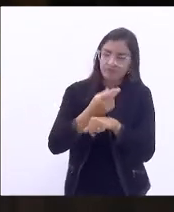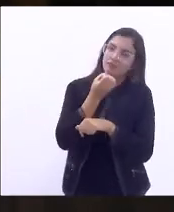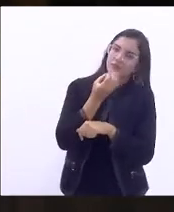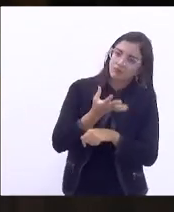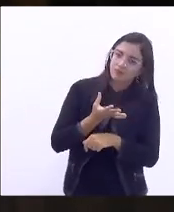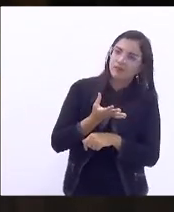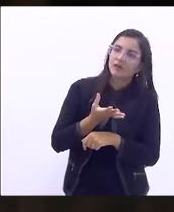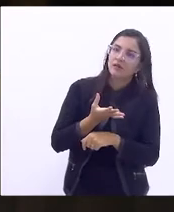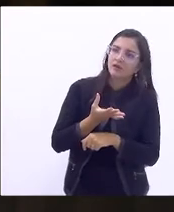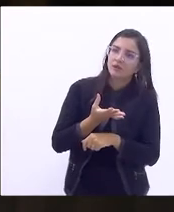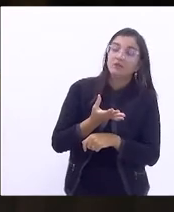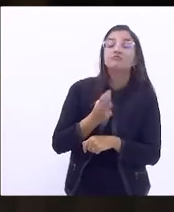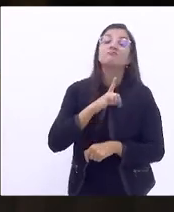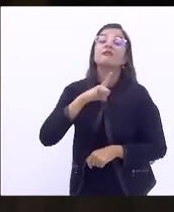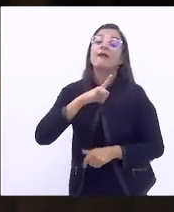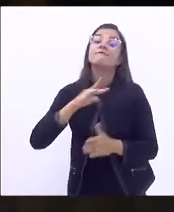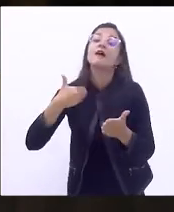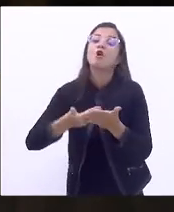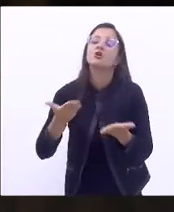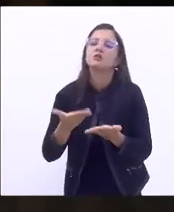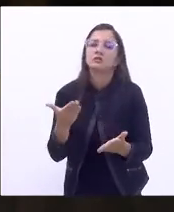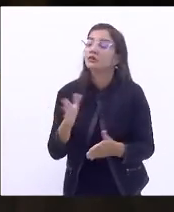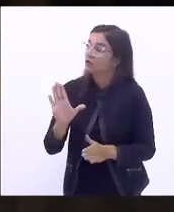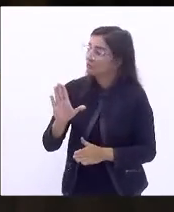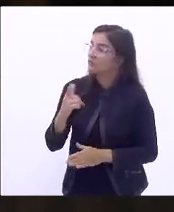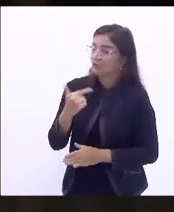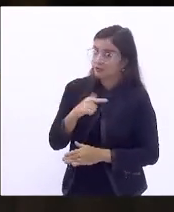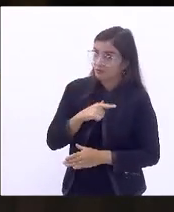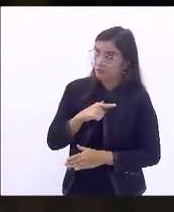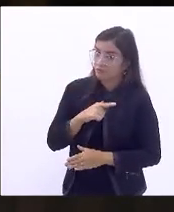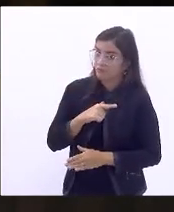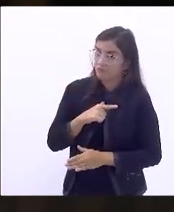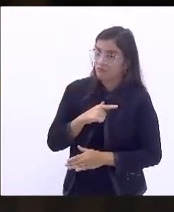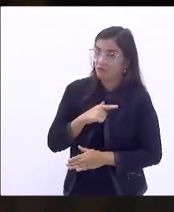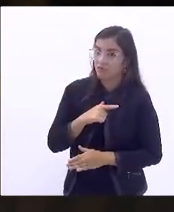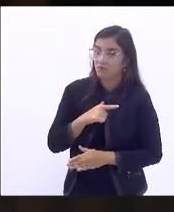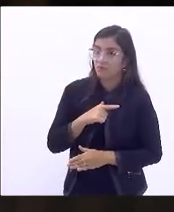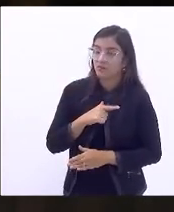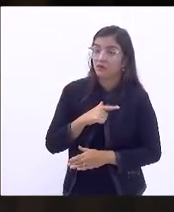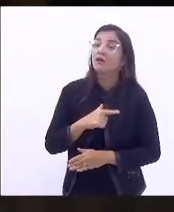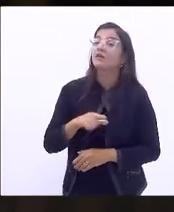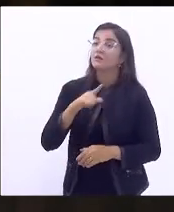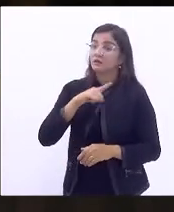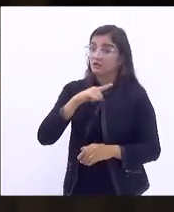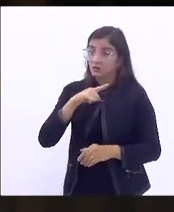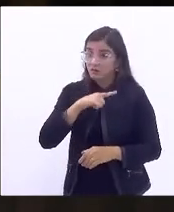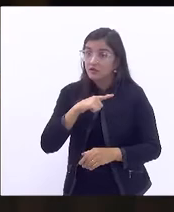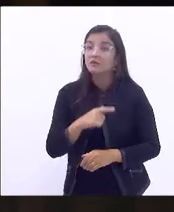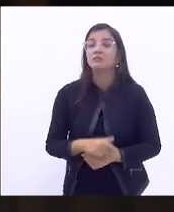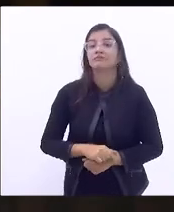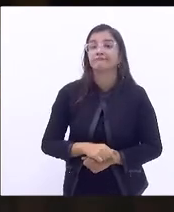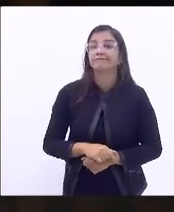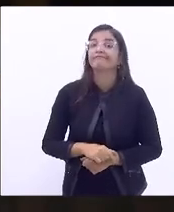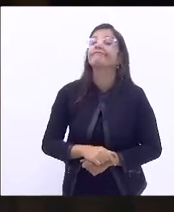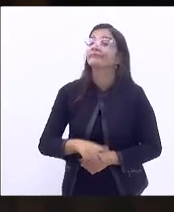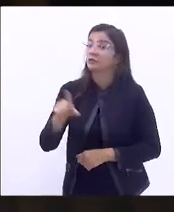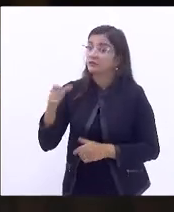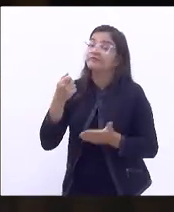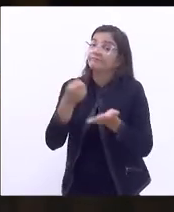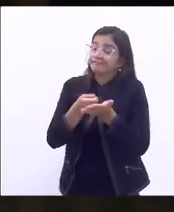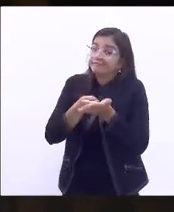tem. Teve chuva de prata. Ainda tem. Segundo me consta, os controles são os mais rigorosos hoje